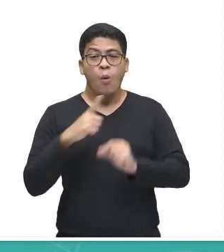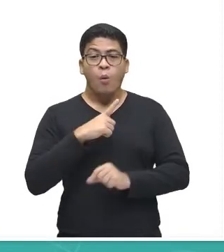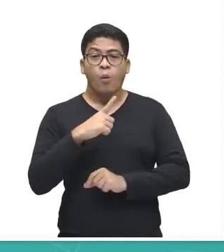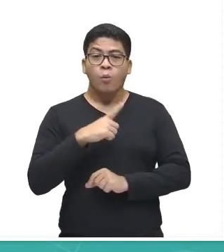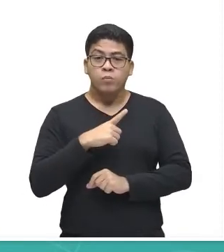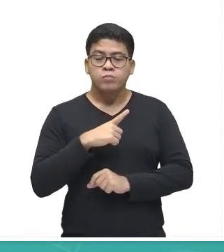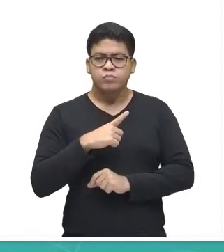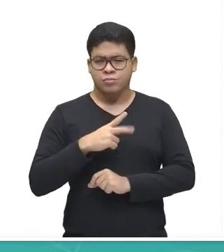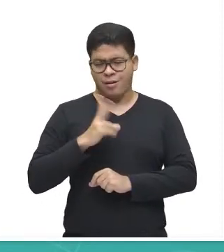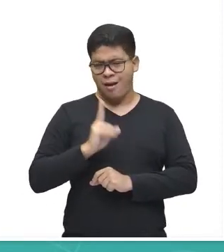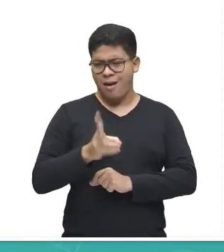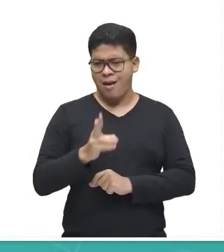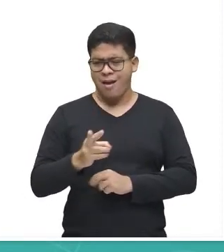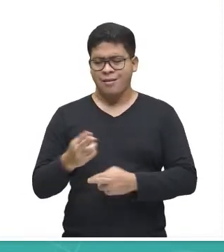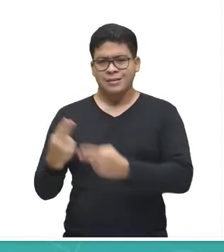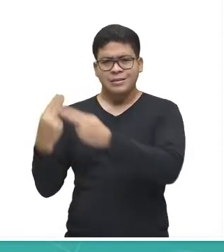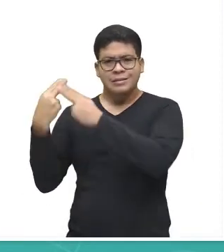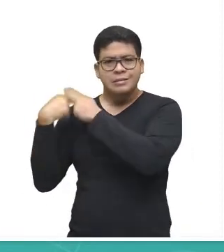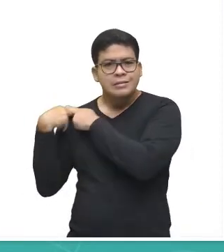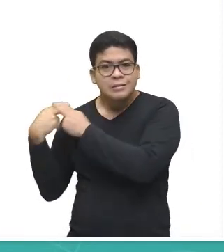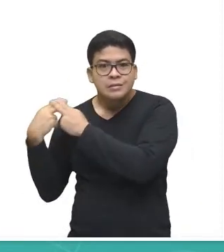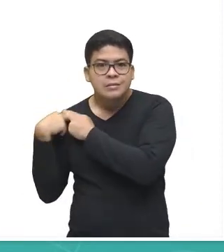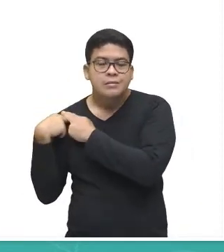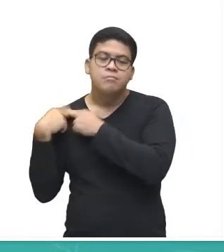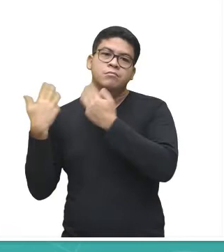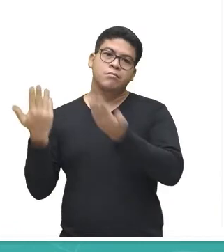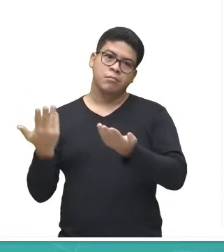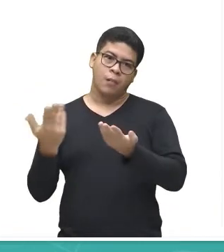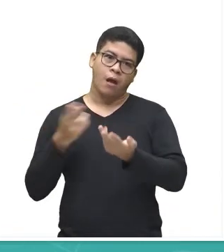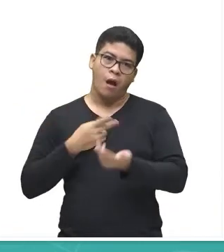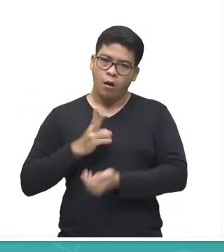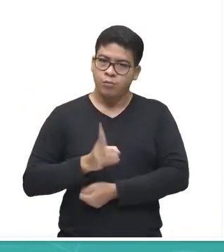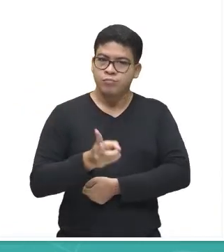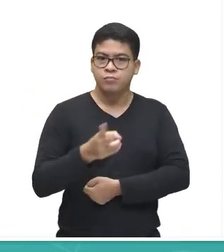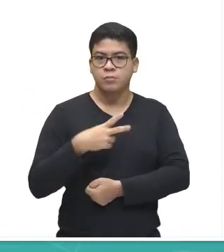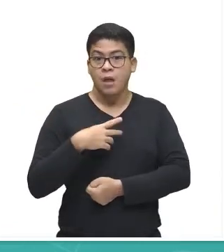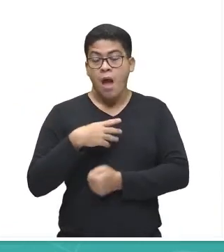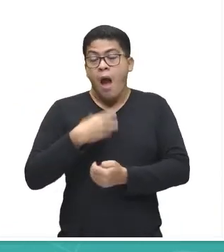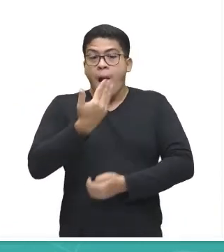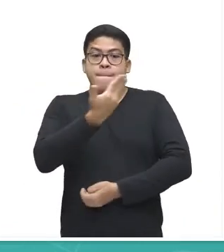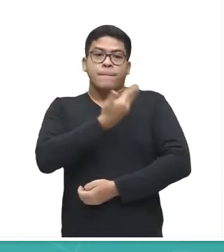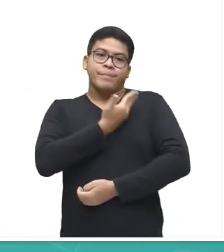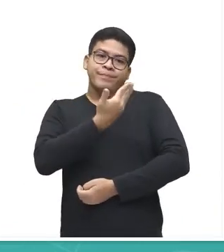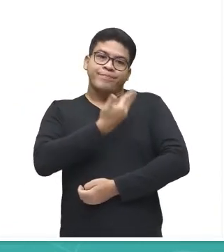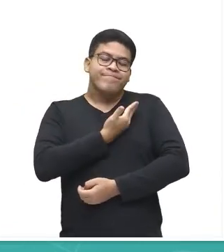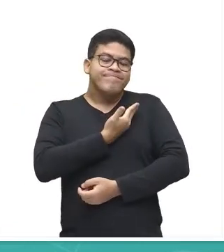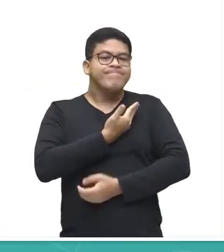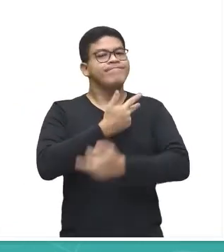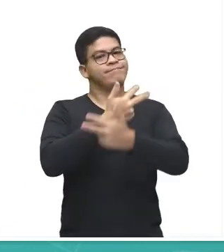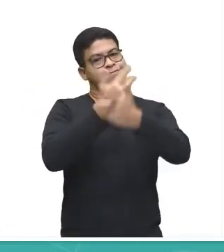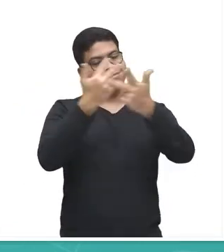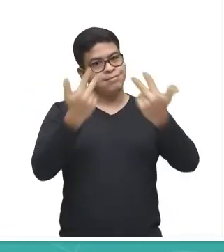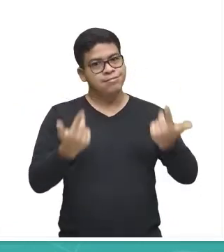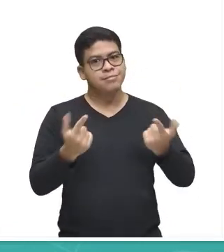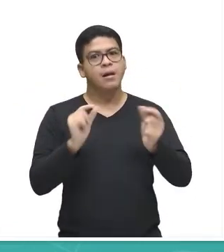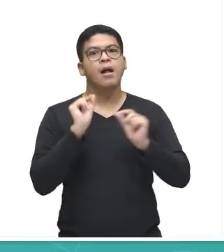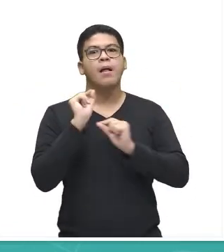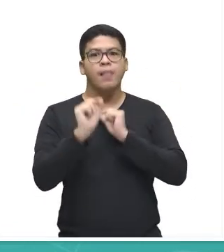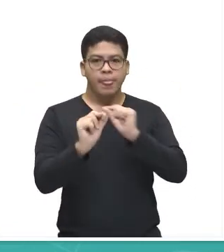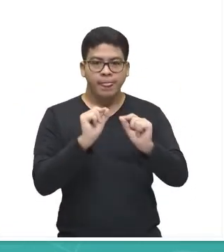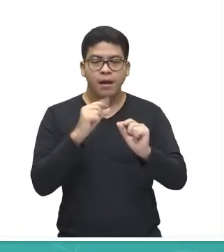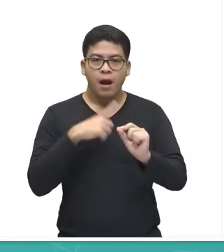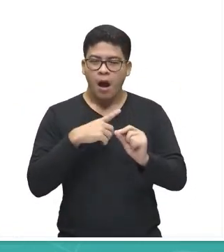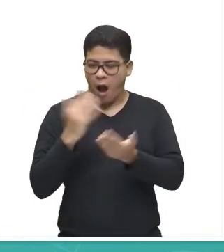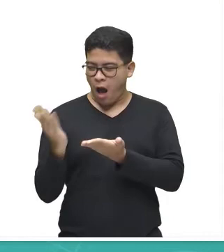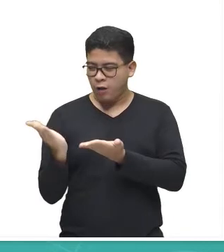certas responsabilidades. Outra também são as amizades. Nossa, essa é bem evidente. A